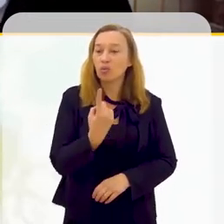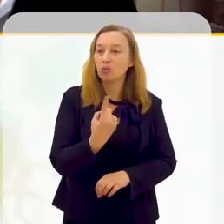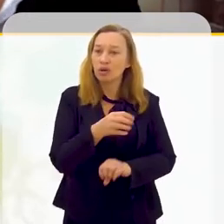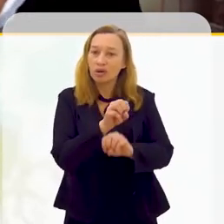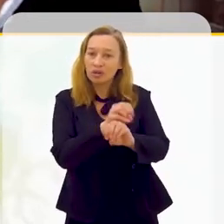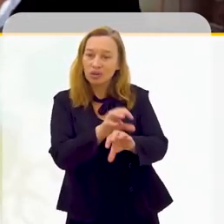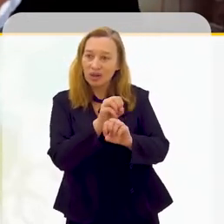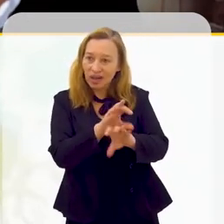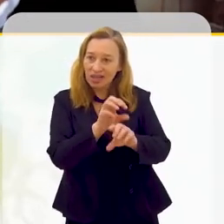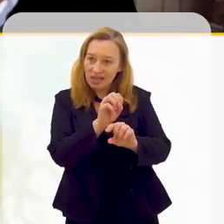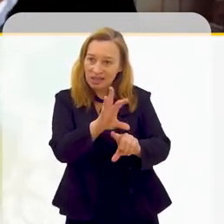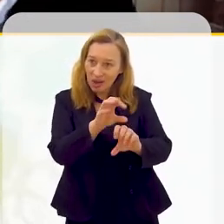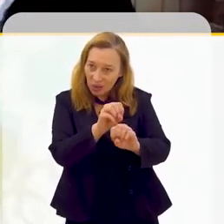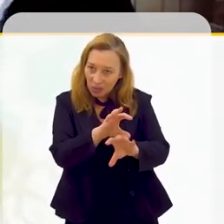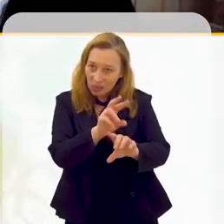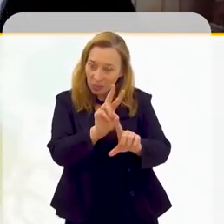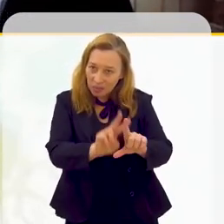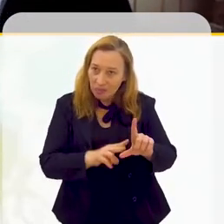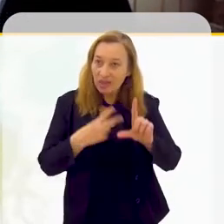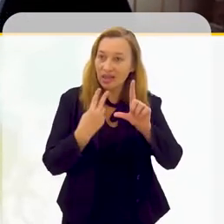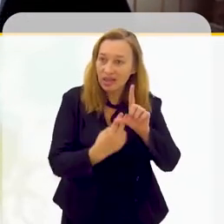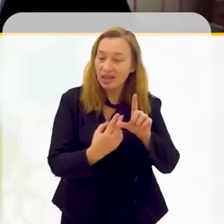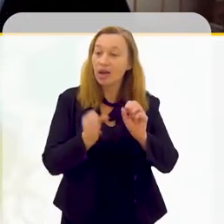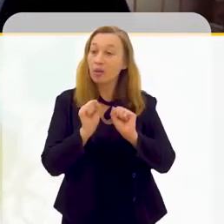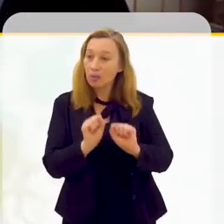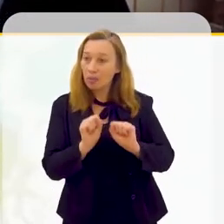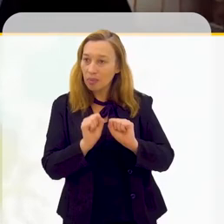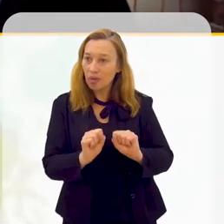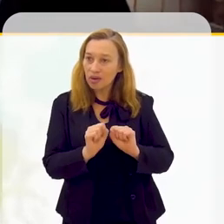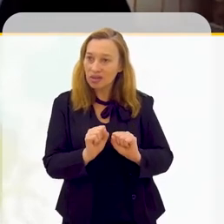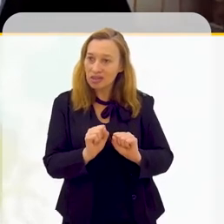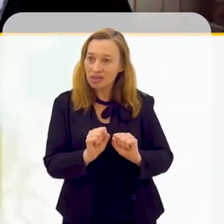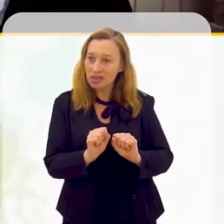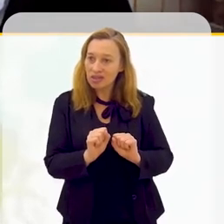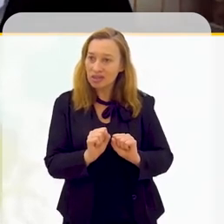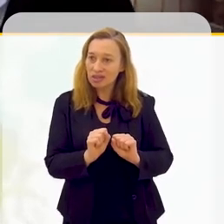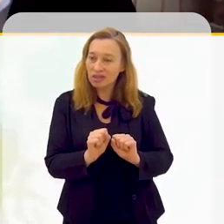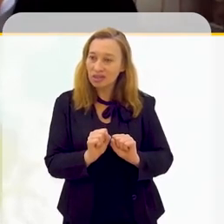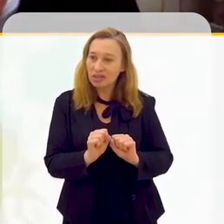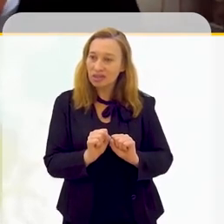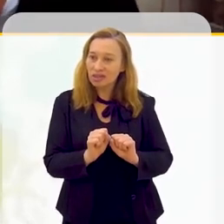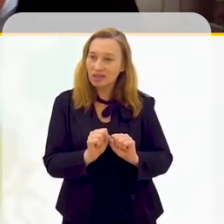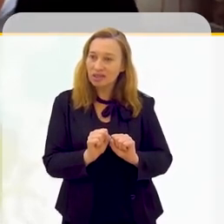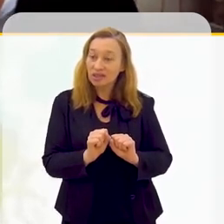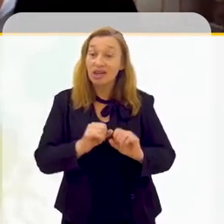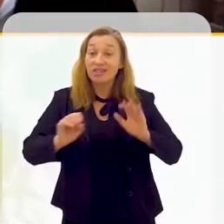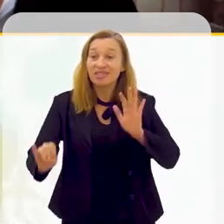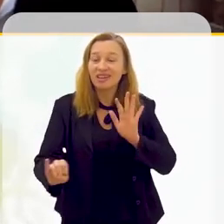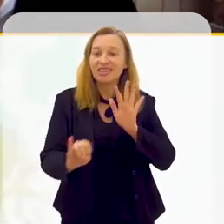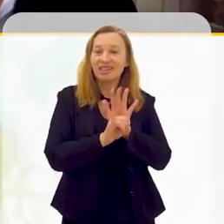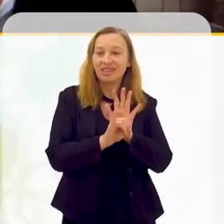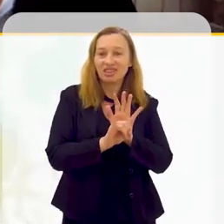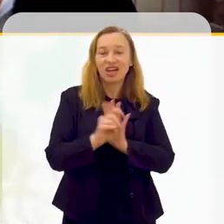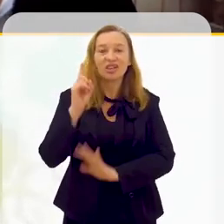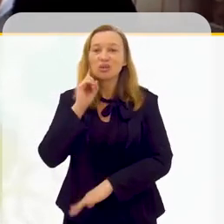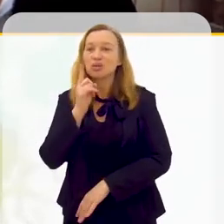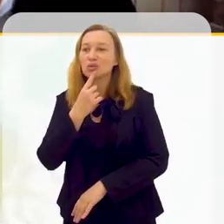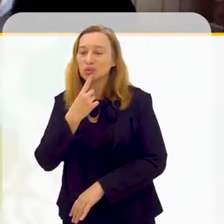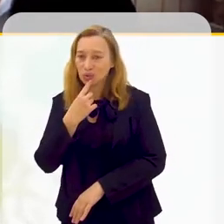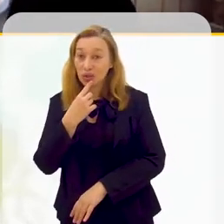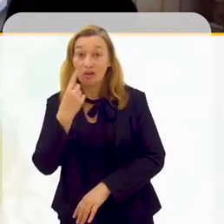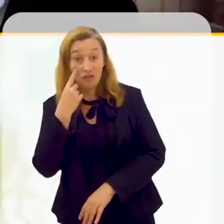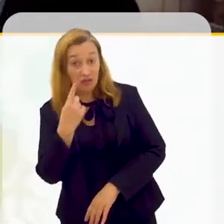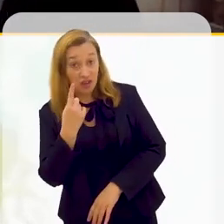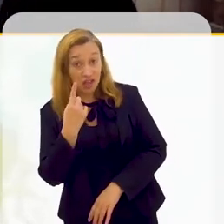uma educação bilíngue que passa a figurar considerando-se como constituidora das identidades